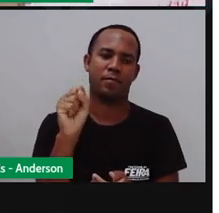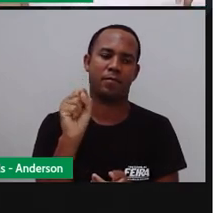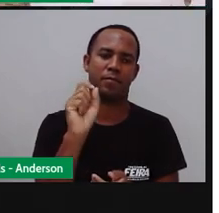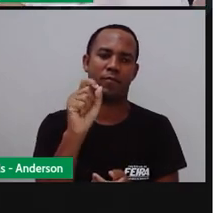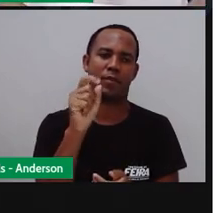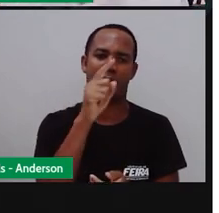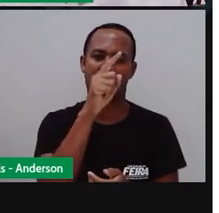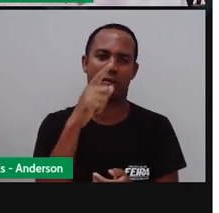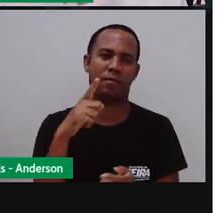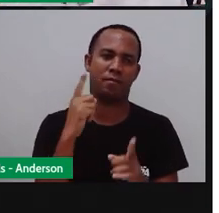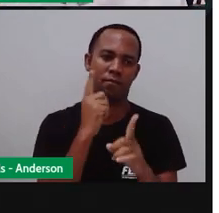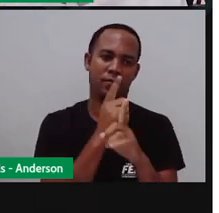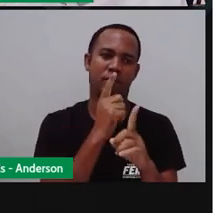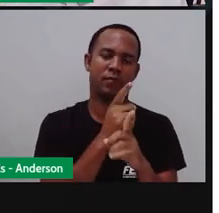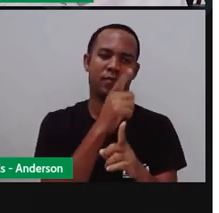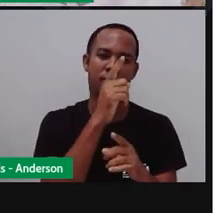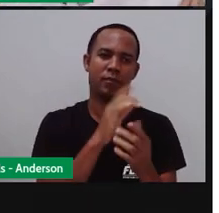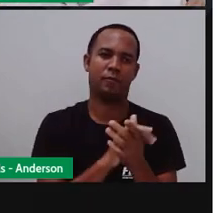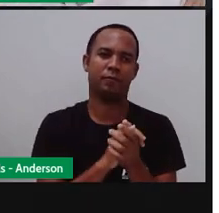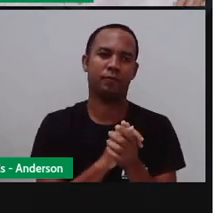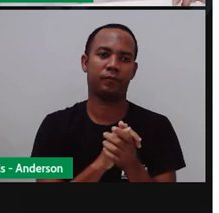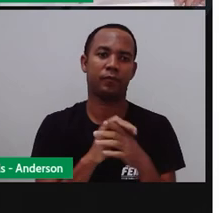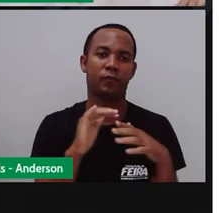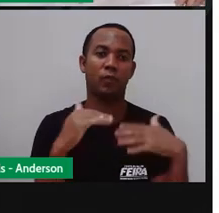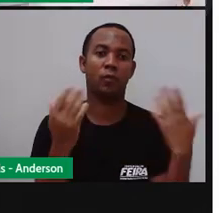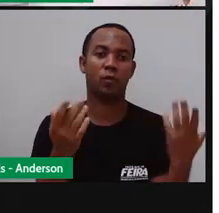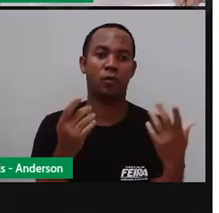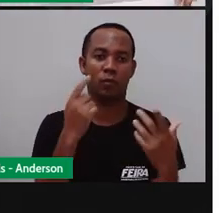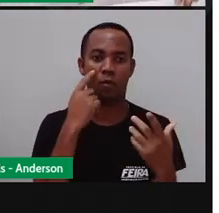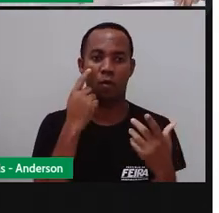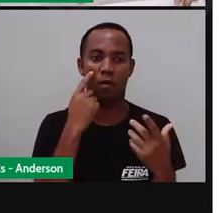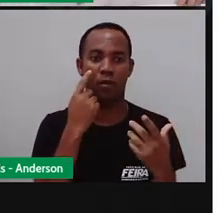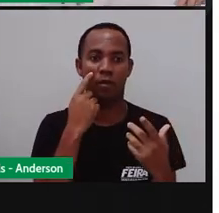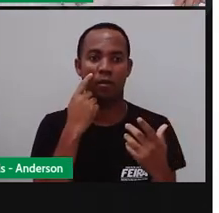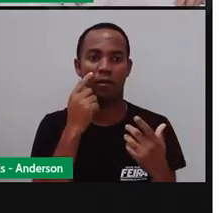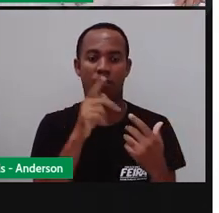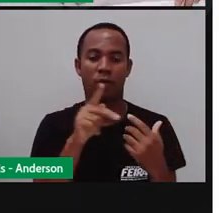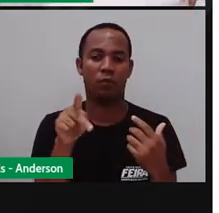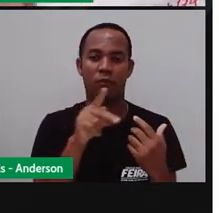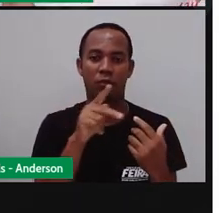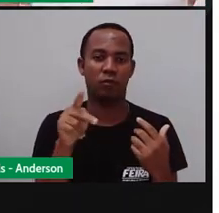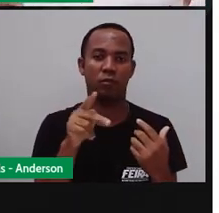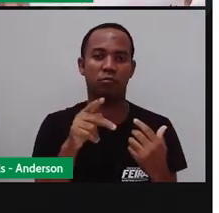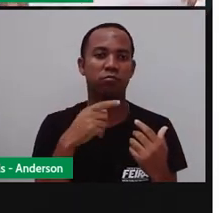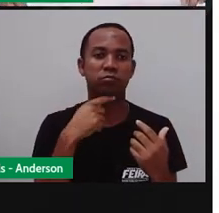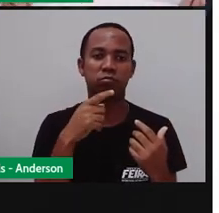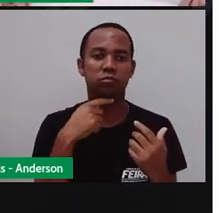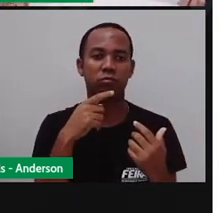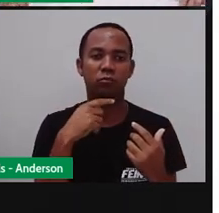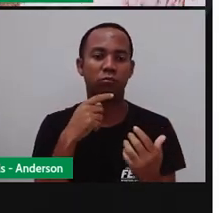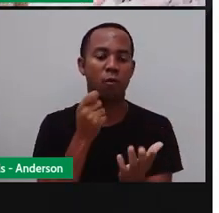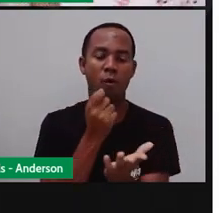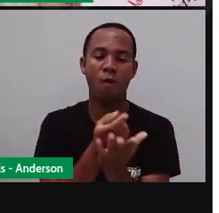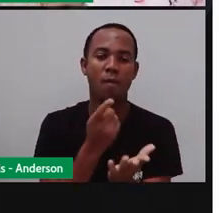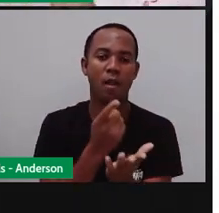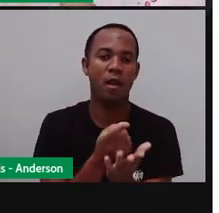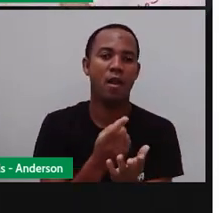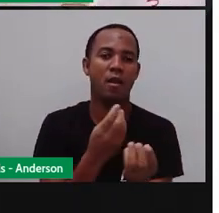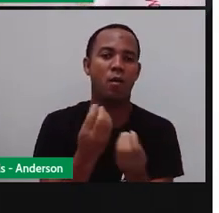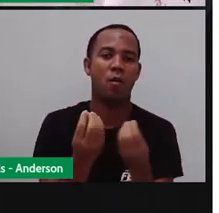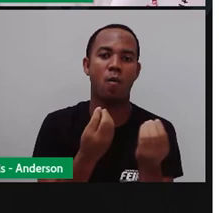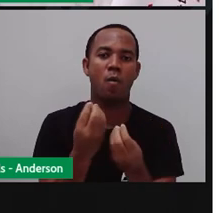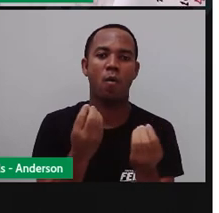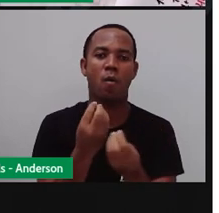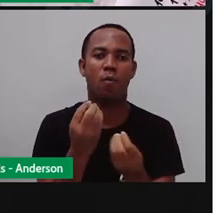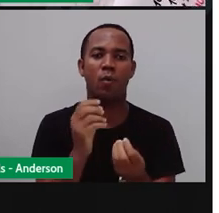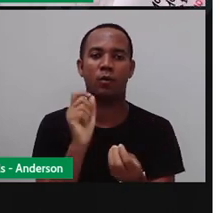Pro não tem um papel contact em casa. E aí, olha, a Pro, quando não tinha condições, né, de comprar essa.